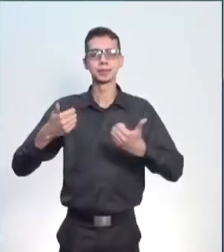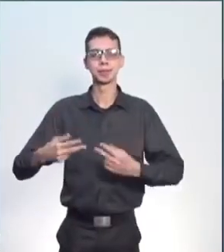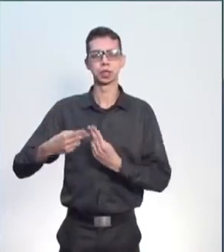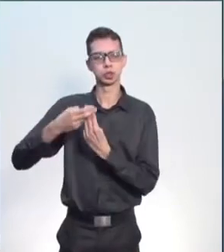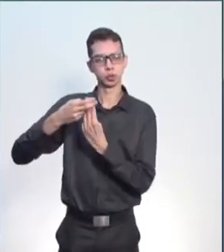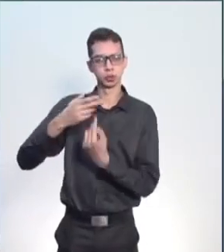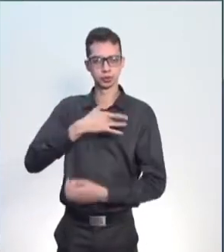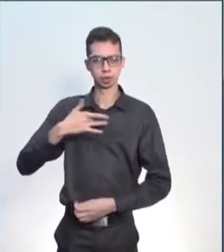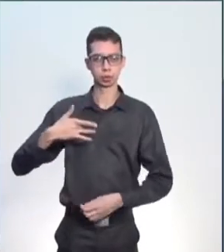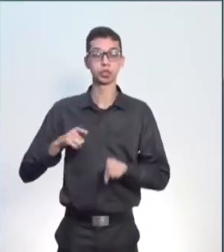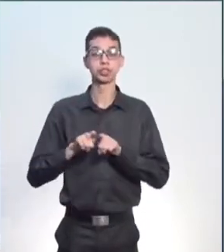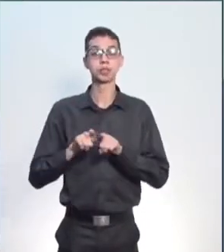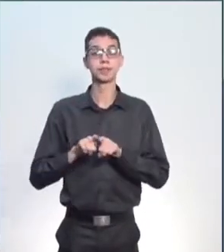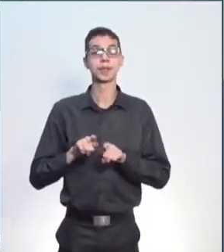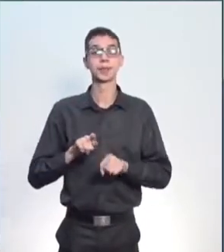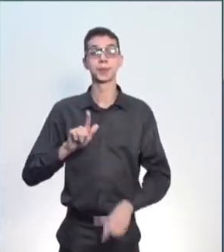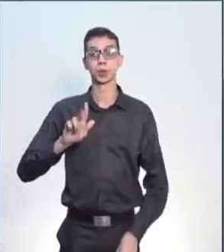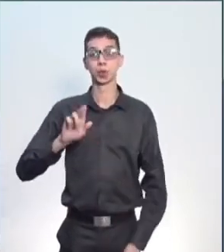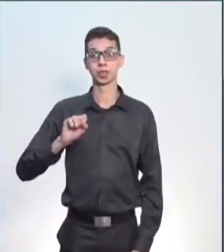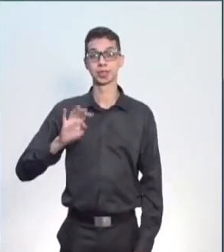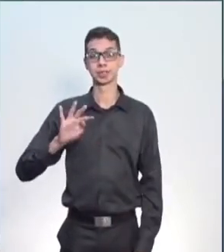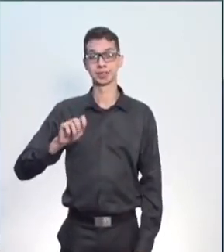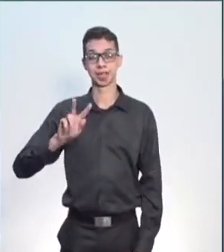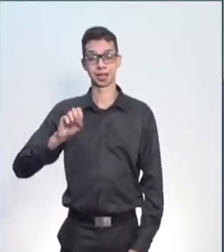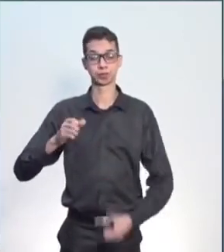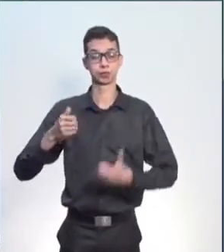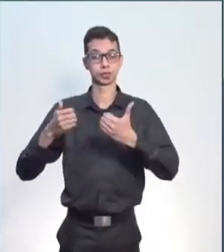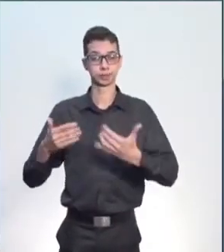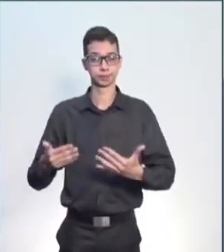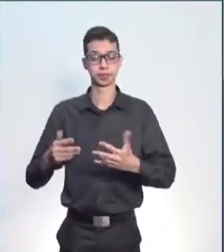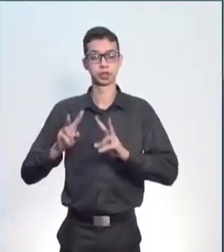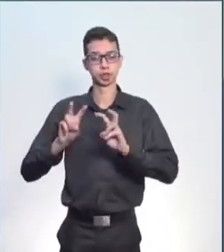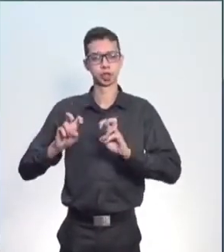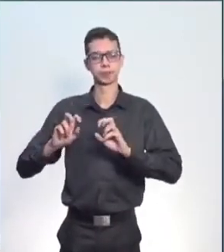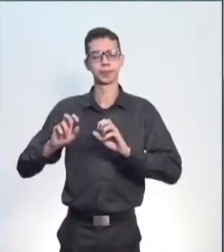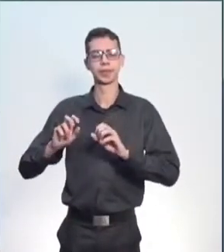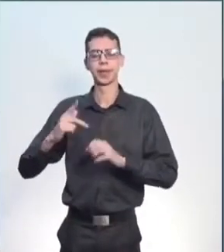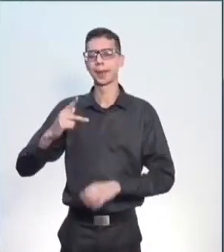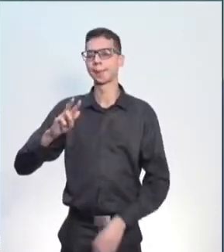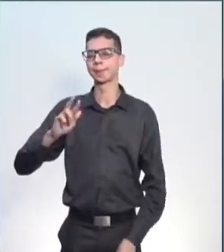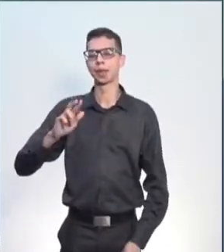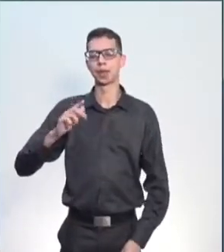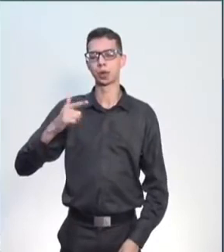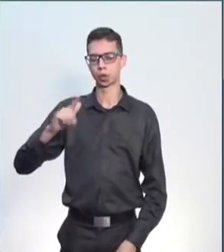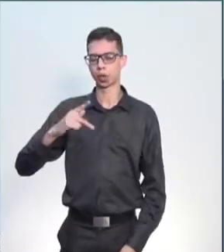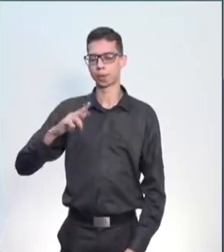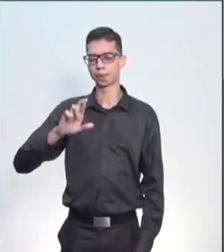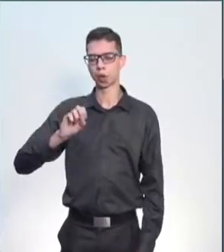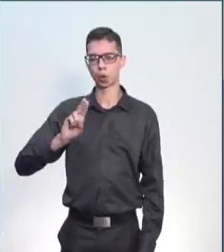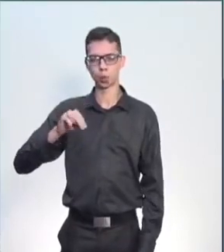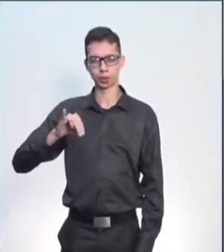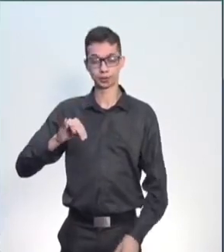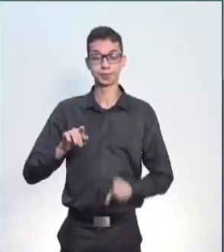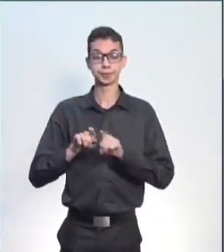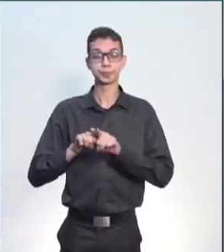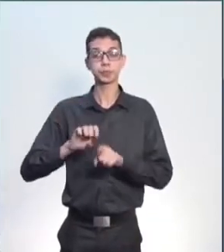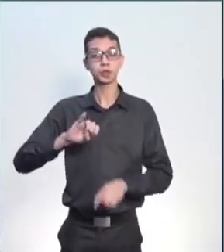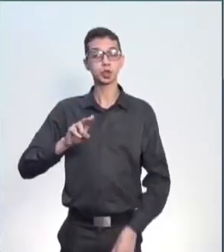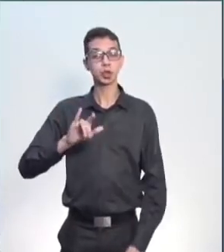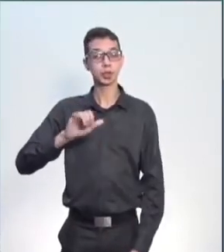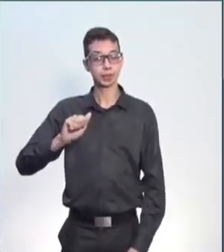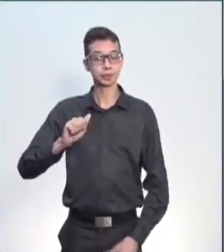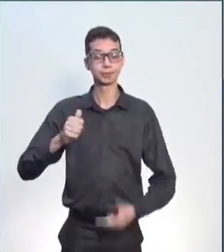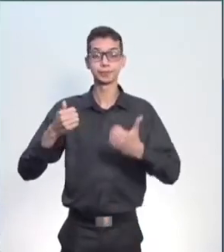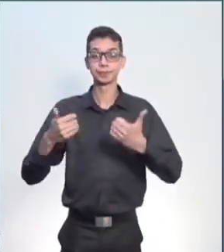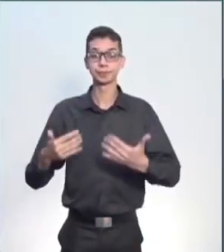o Antônio citou o ProUni, o Luiz Carlos falou da vacina gratuita, a Júlia citou a AMA, o Cauã falou